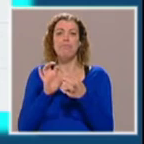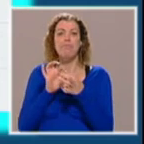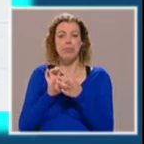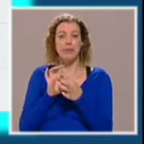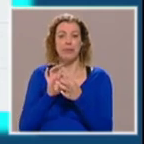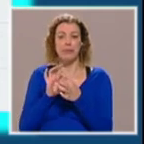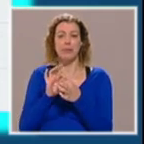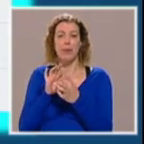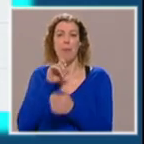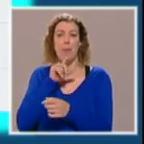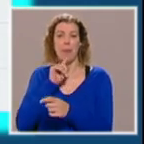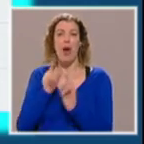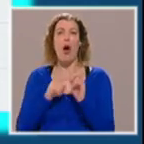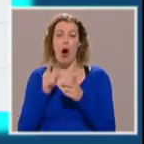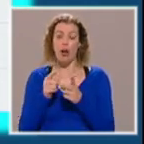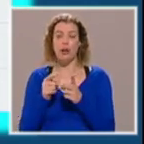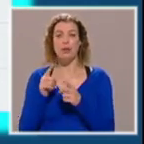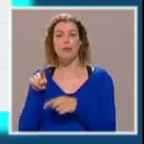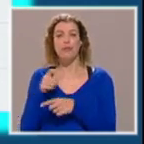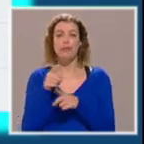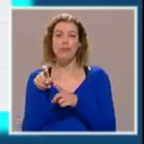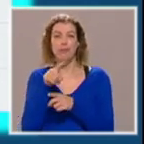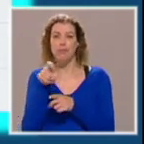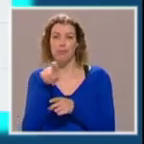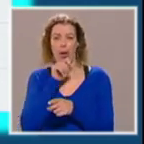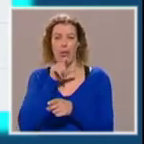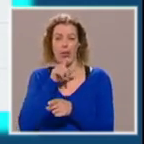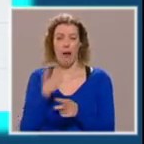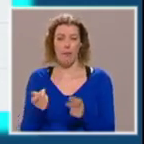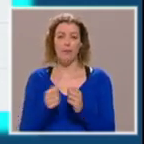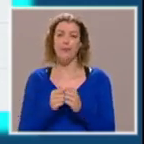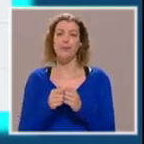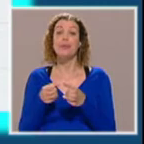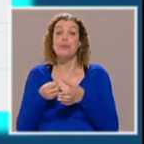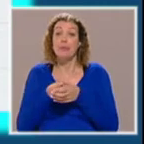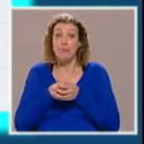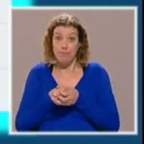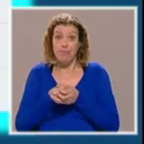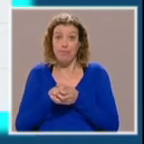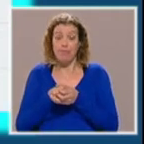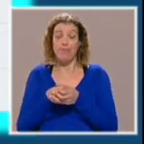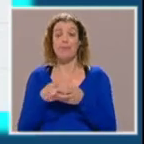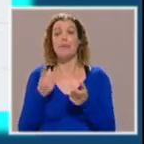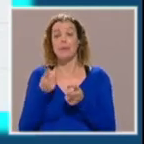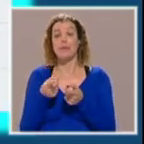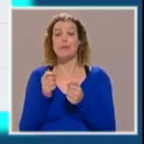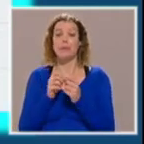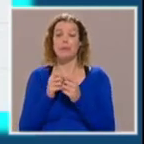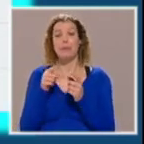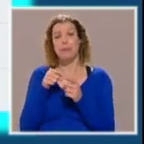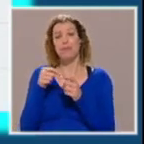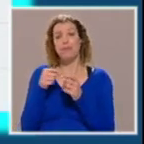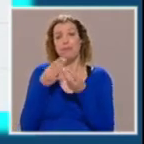que vão permitir a mobilidade dos espermatozoides. A próstata é responsável por secretar